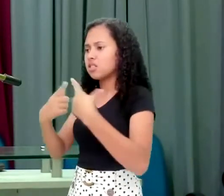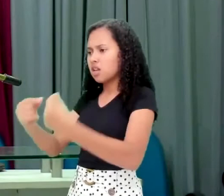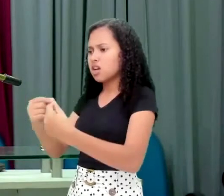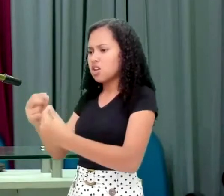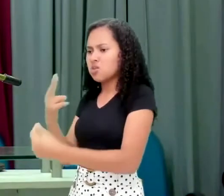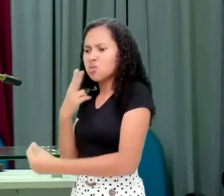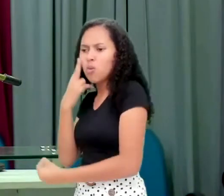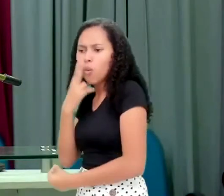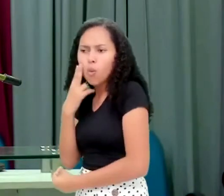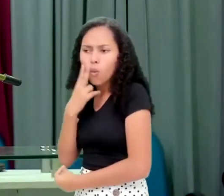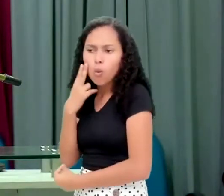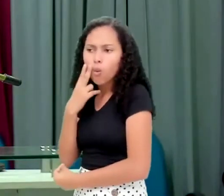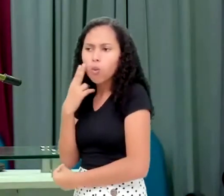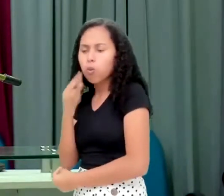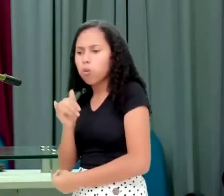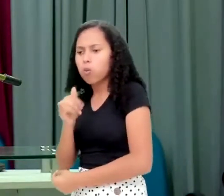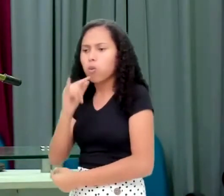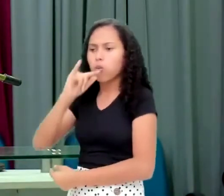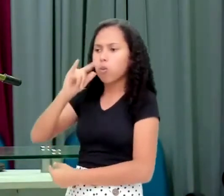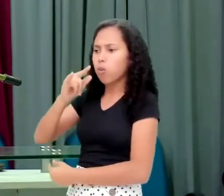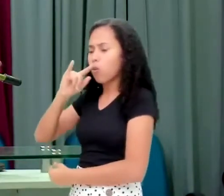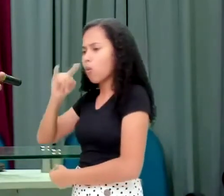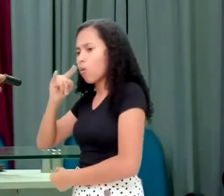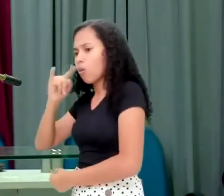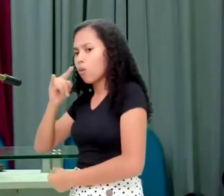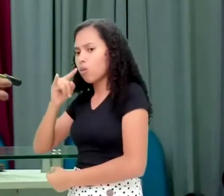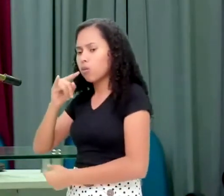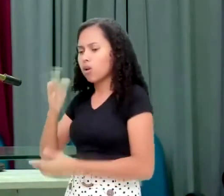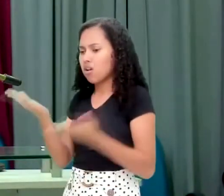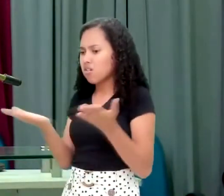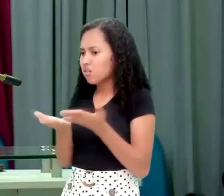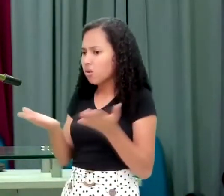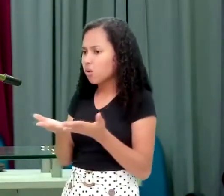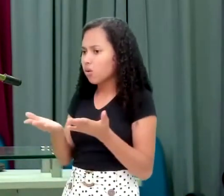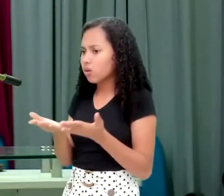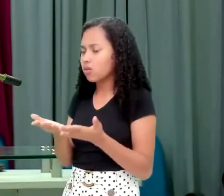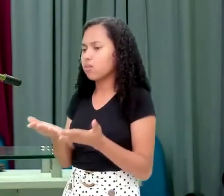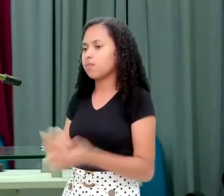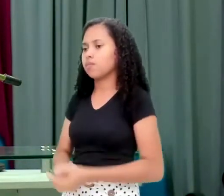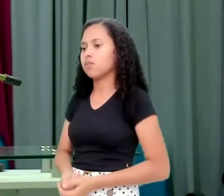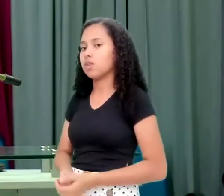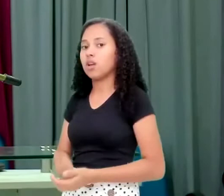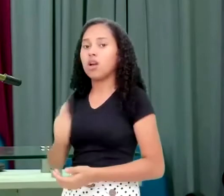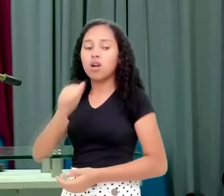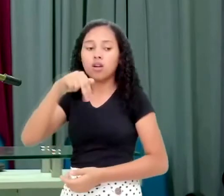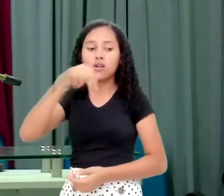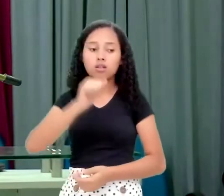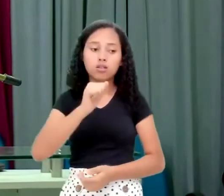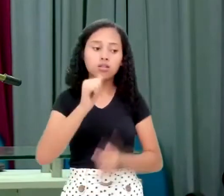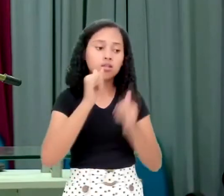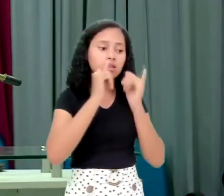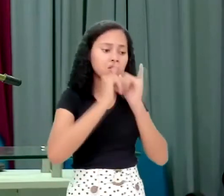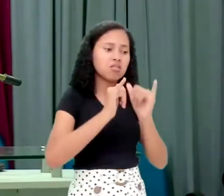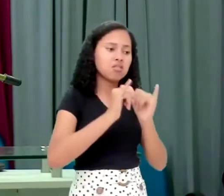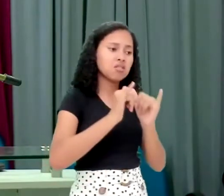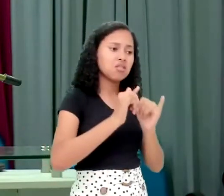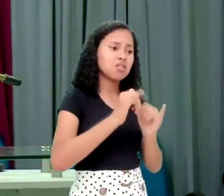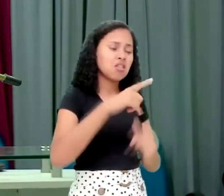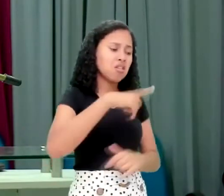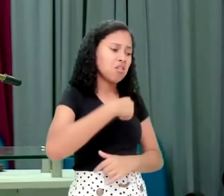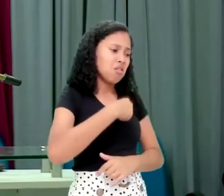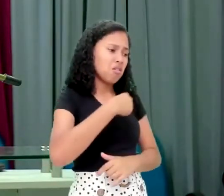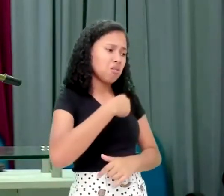vinho, aparta de ti esse vinho, sendo hora dessa já está assim. E ela diz: meu Senhor, não me tenhas por filha